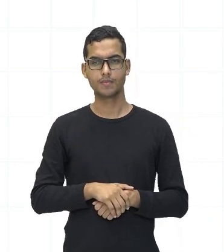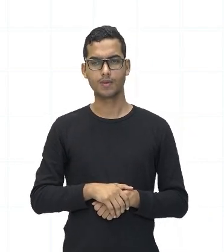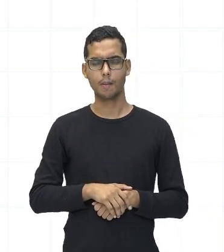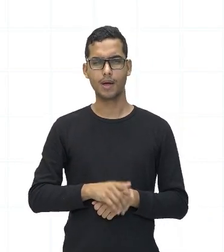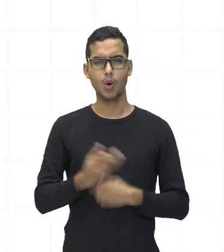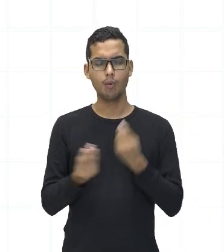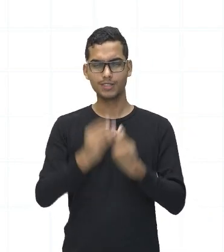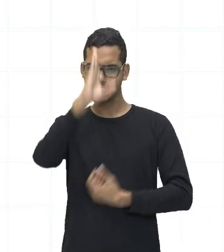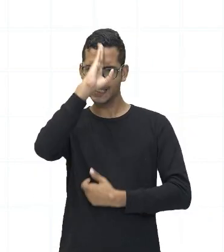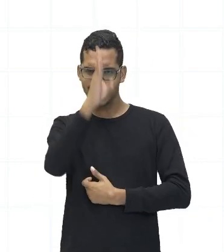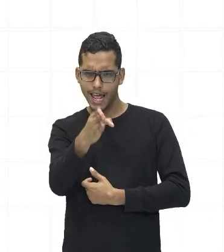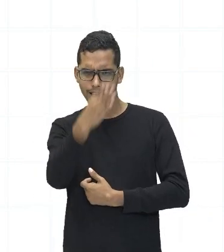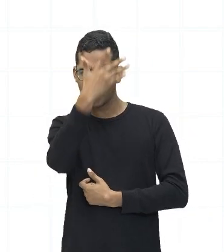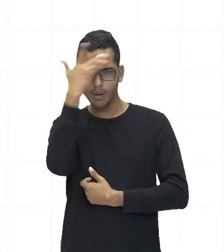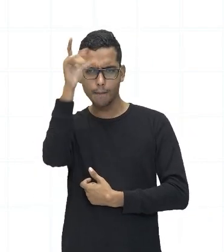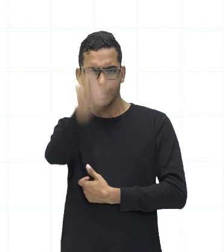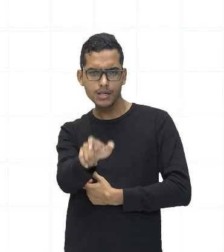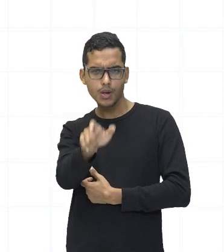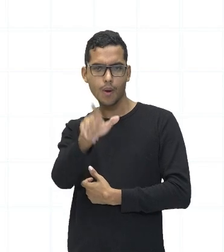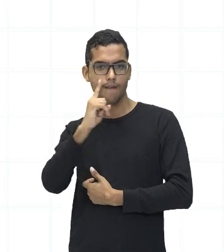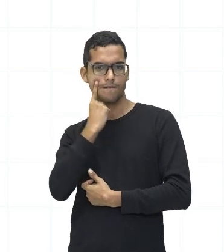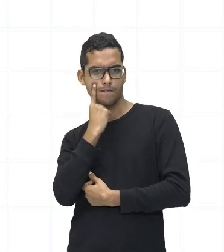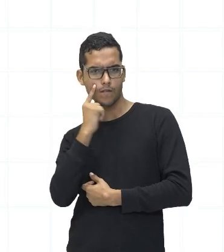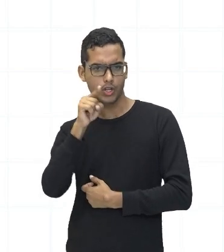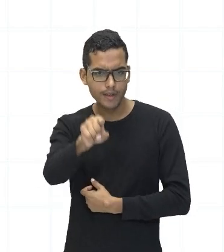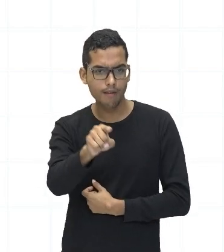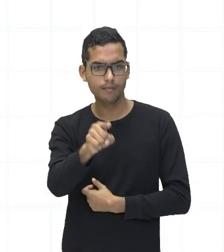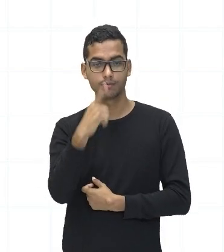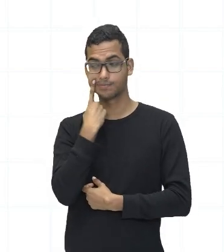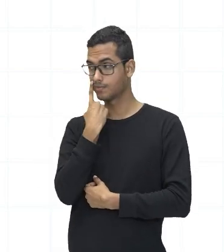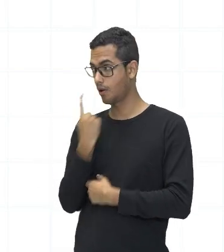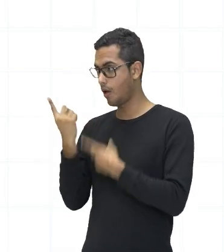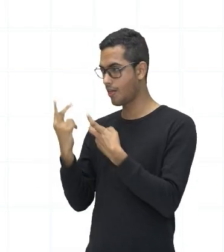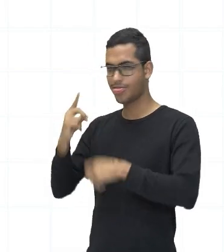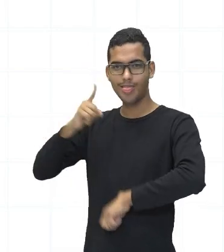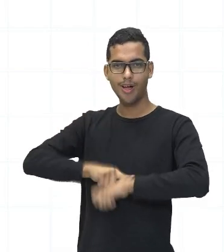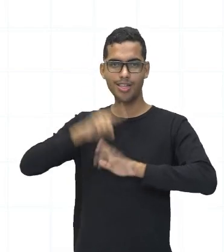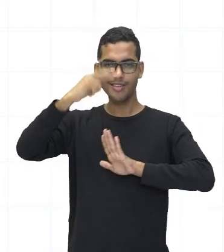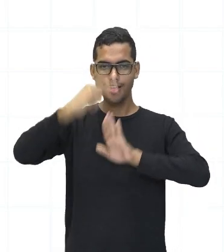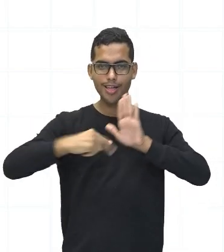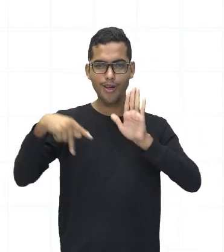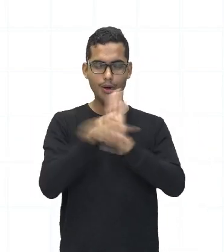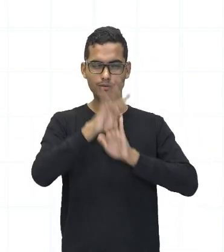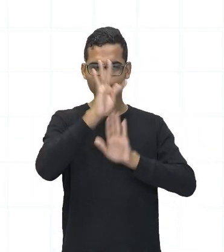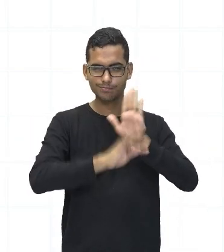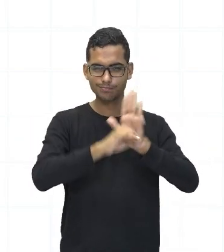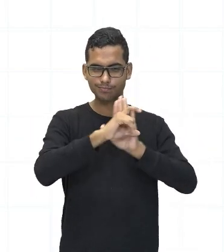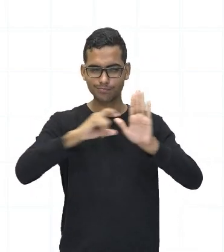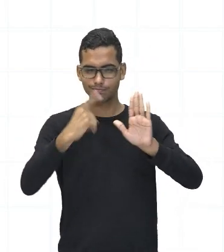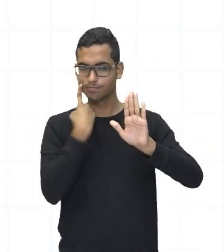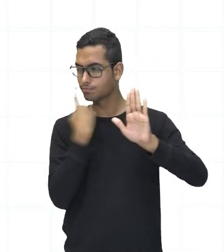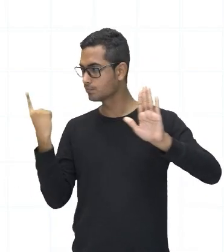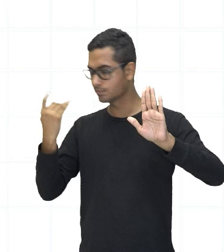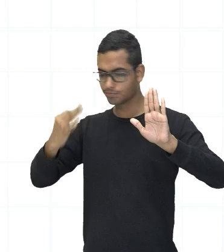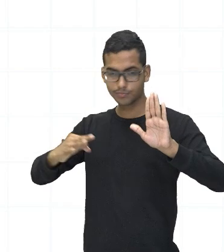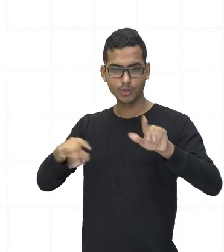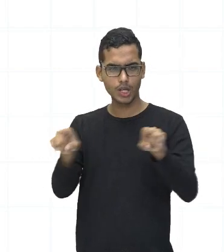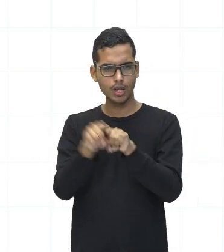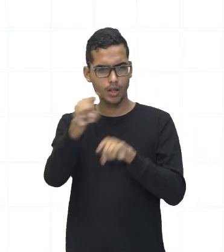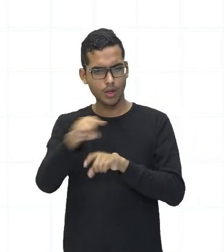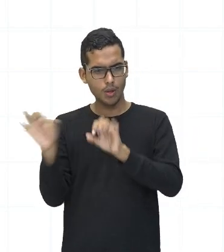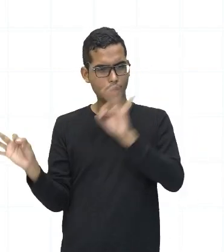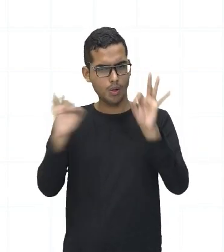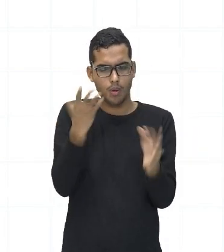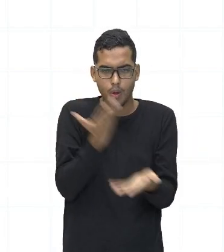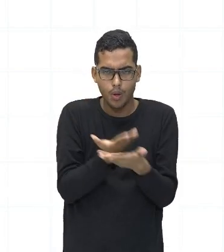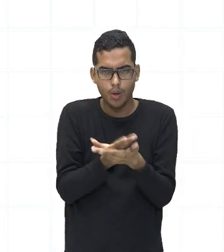dirigindo diretamente aí a mensagem a quem lê o texto. Conforme nós vimos ao longo desta aula, esse pronome